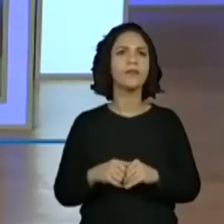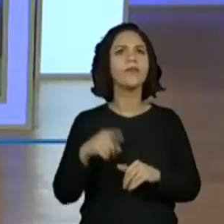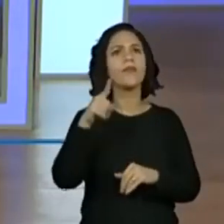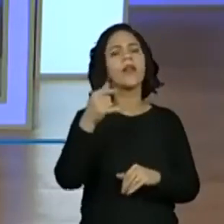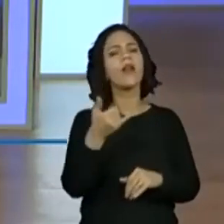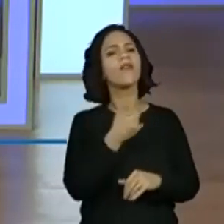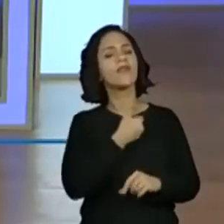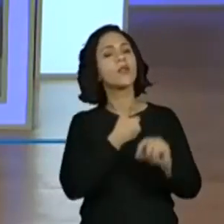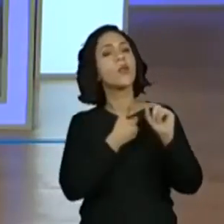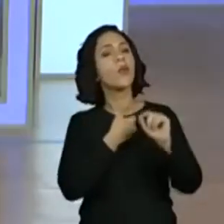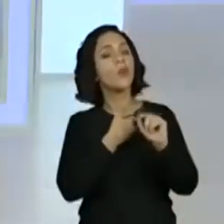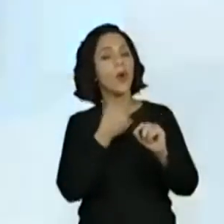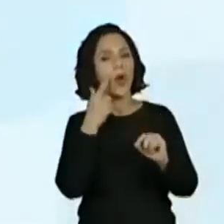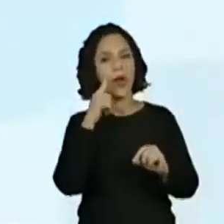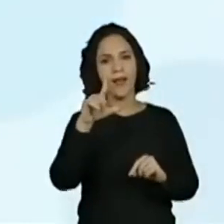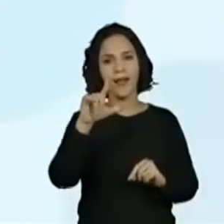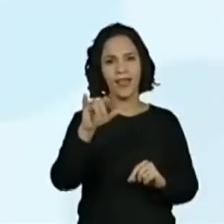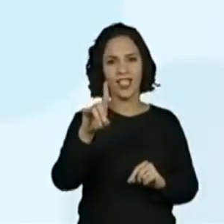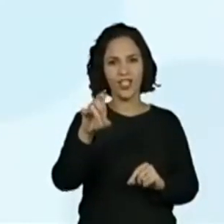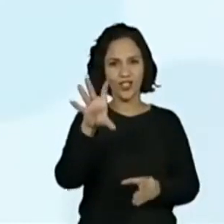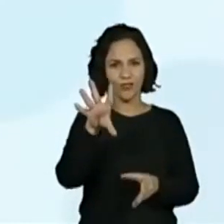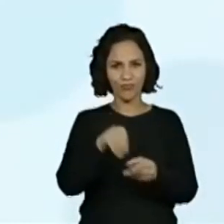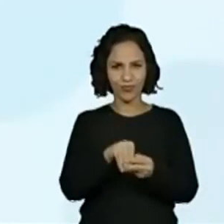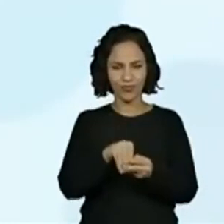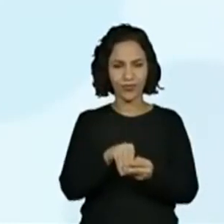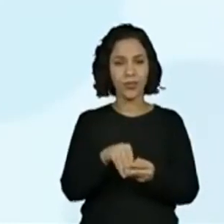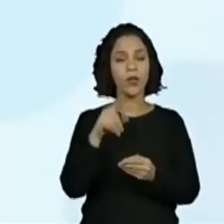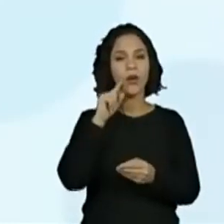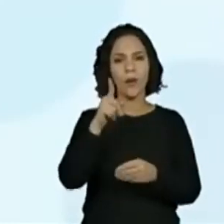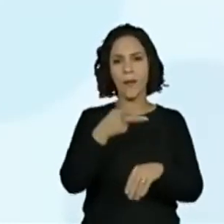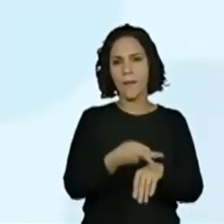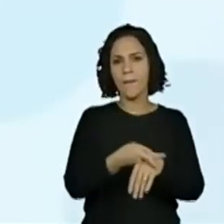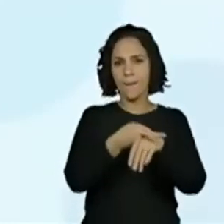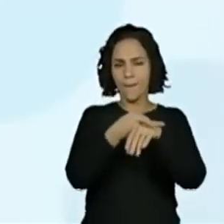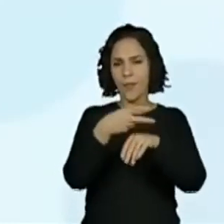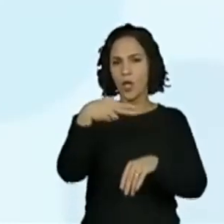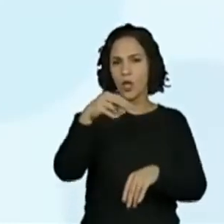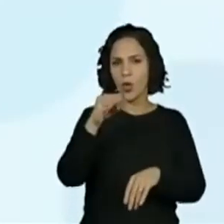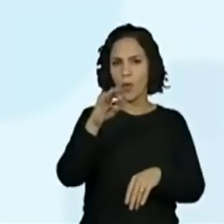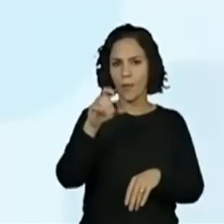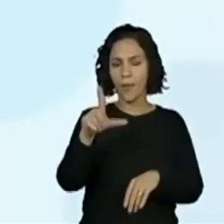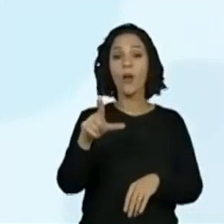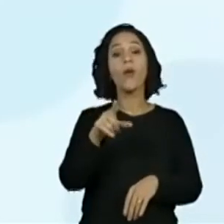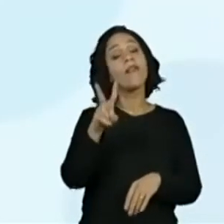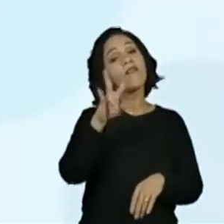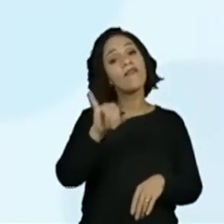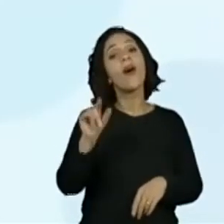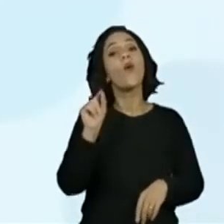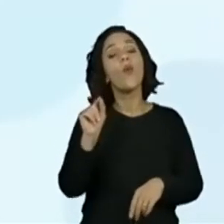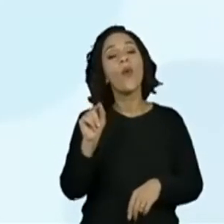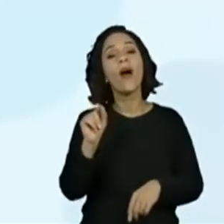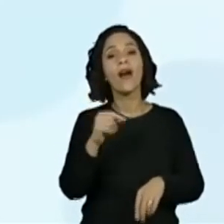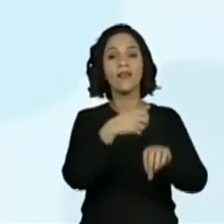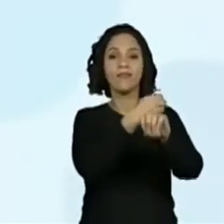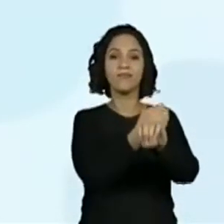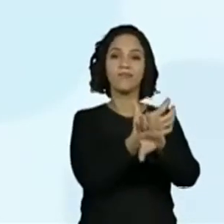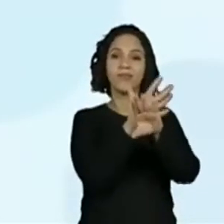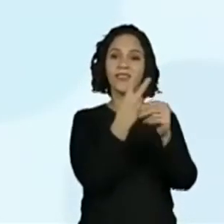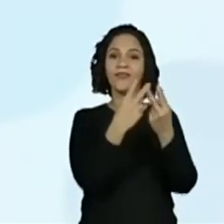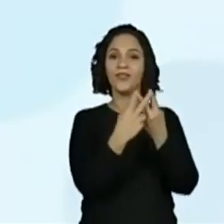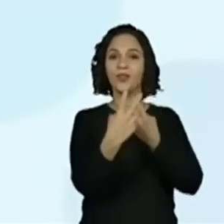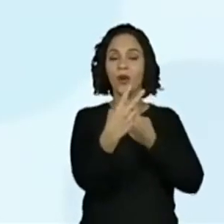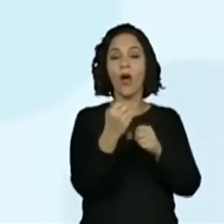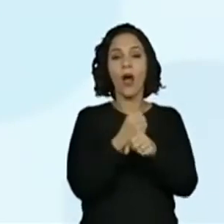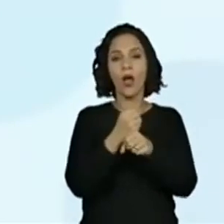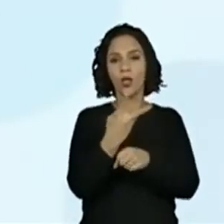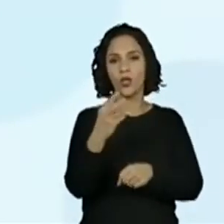nos trouxe, esse lead aí, o Prêmio Nobel terá edição virtual em 2020. Então,